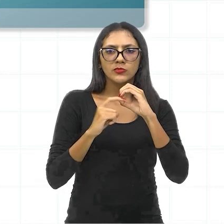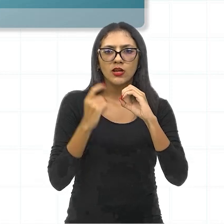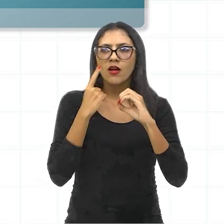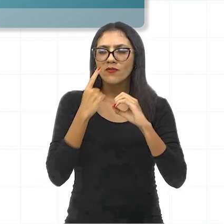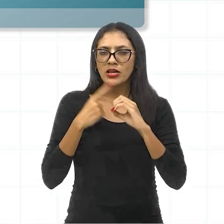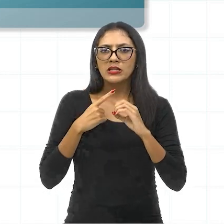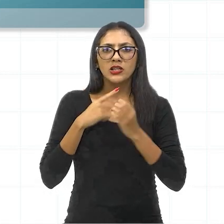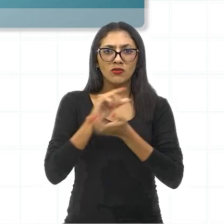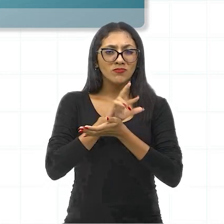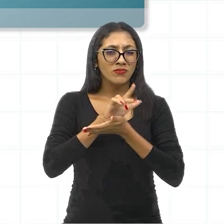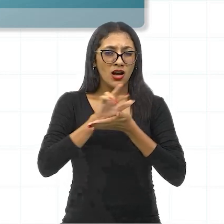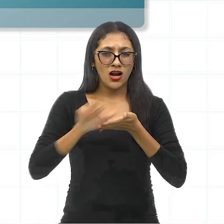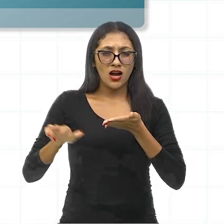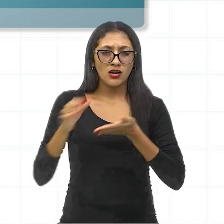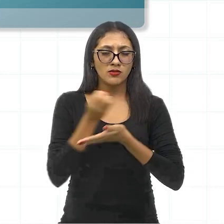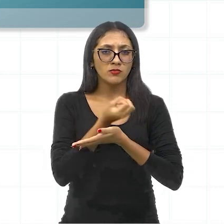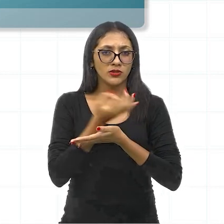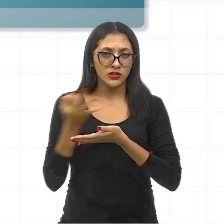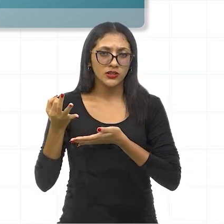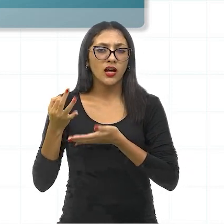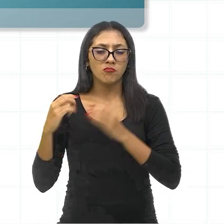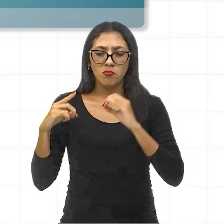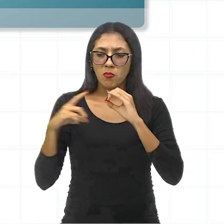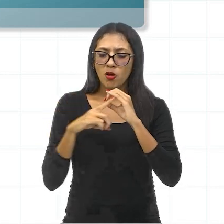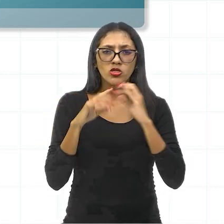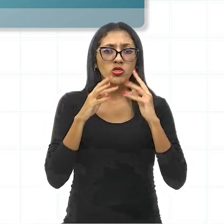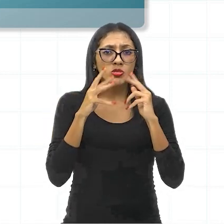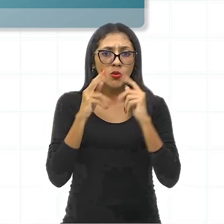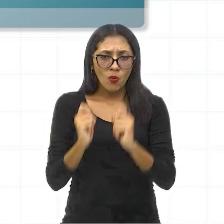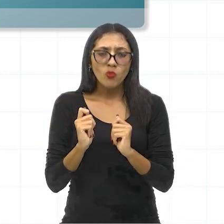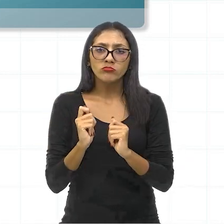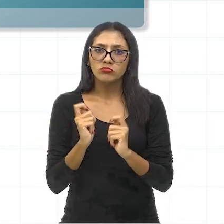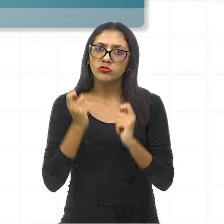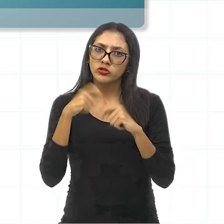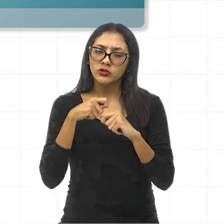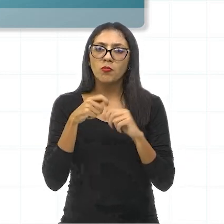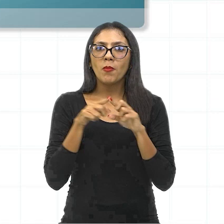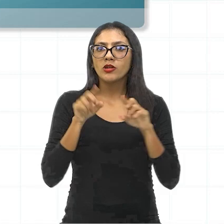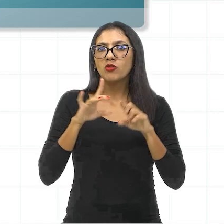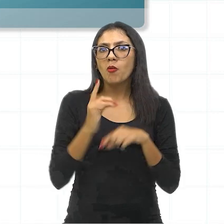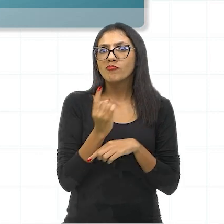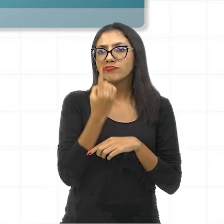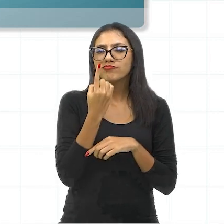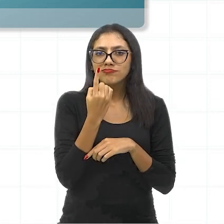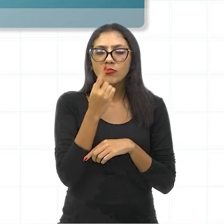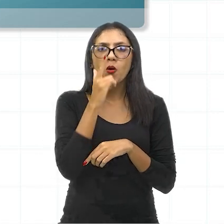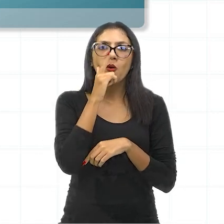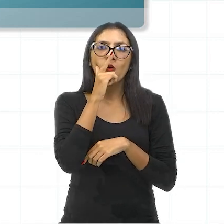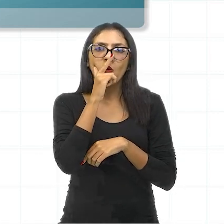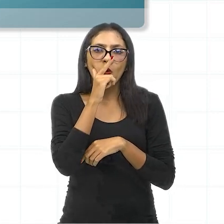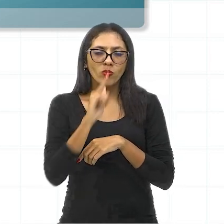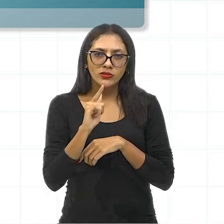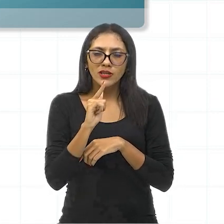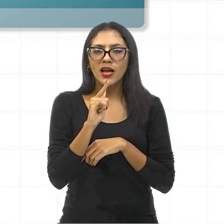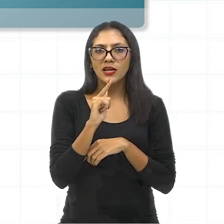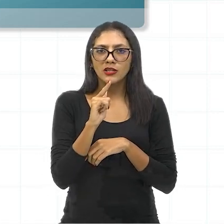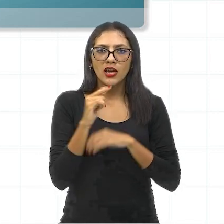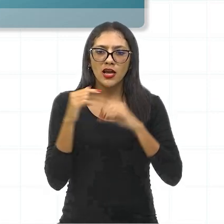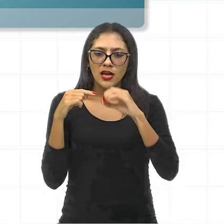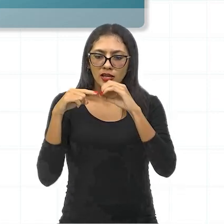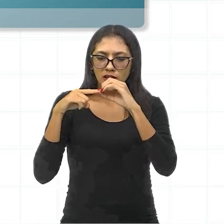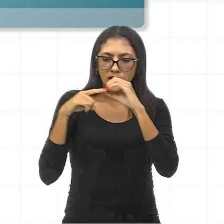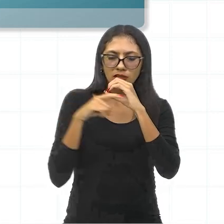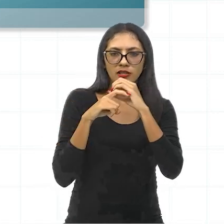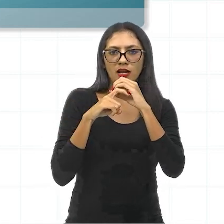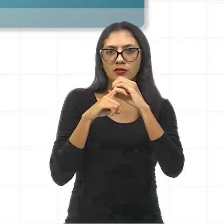que estão tentando chegar lá, né? Todos podem chegar, mas somente um vai penetrar na membrana desse óvulo para acontecer